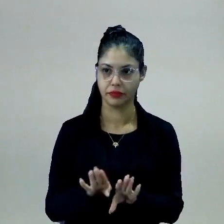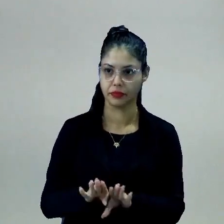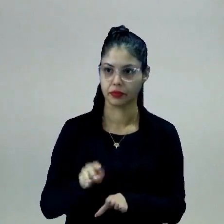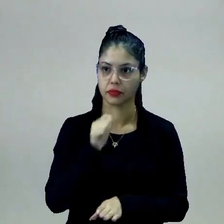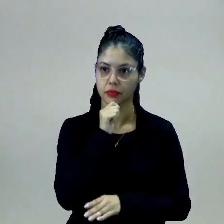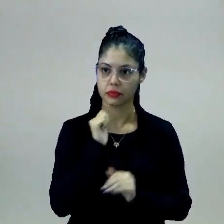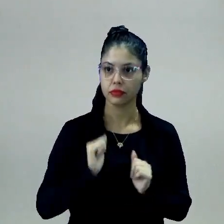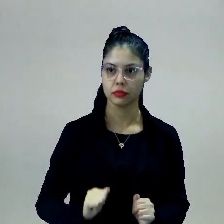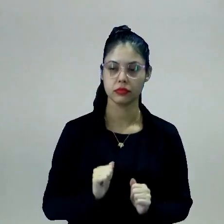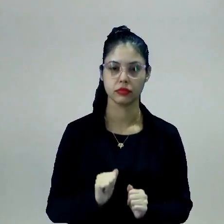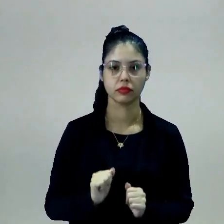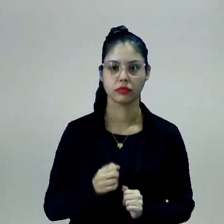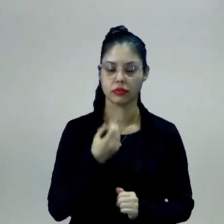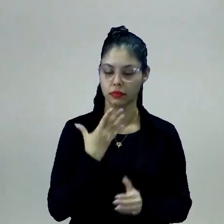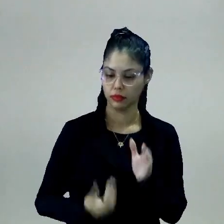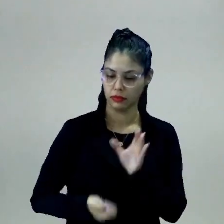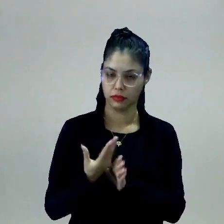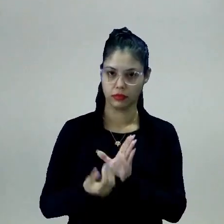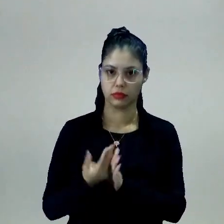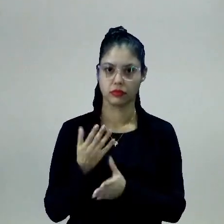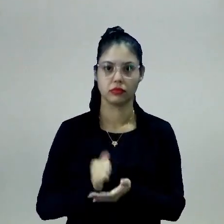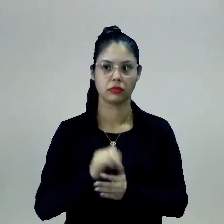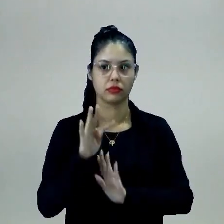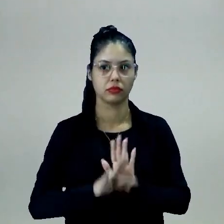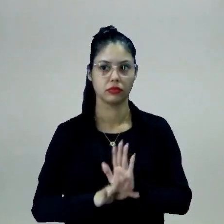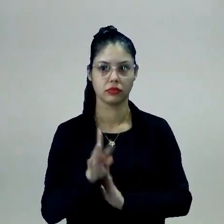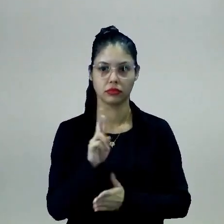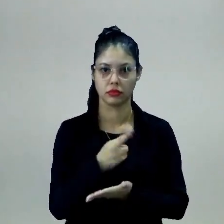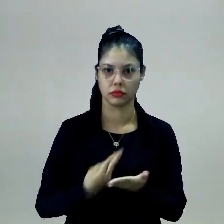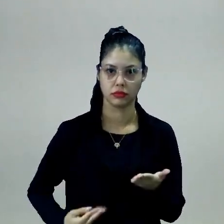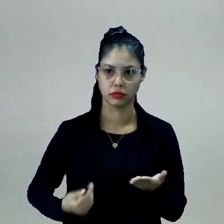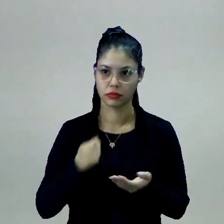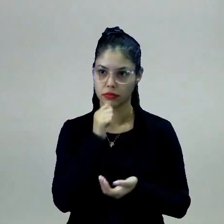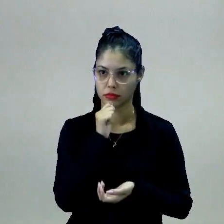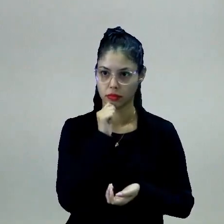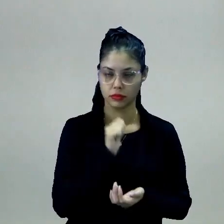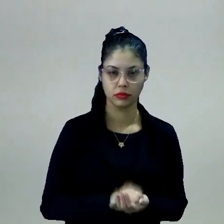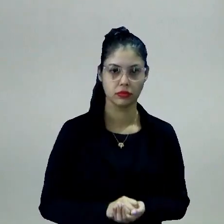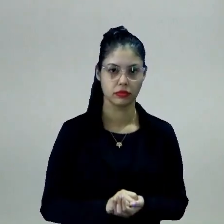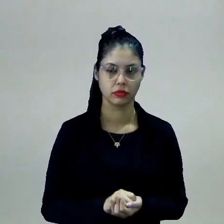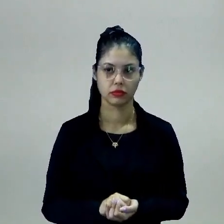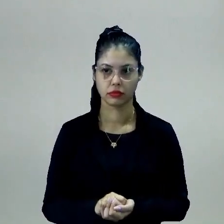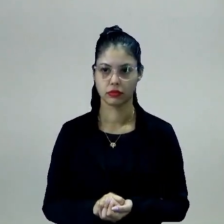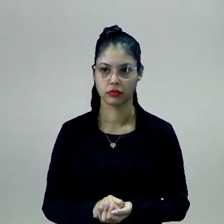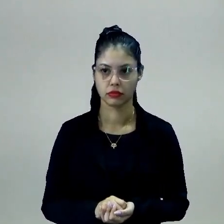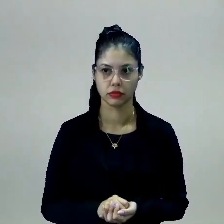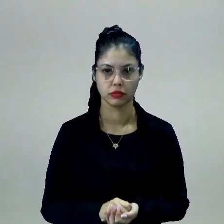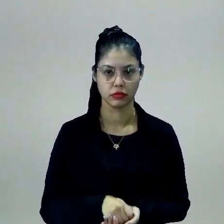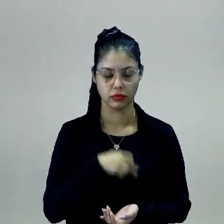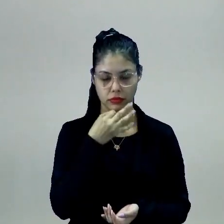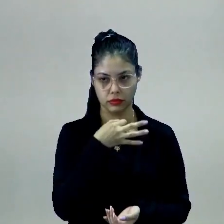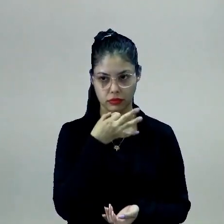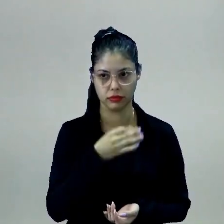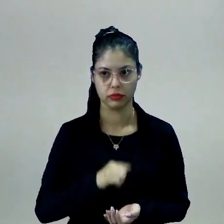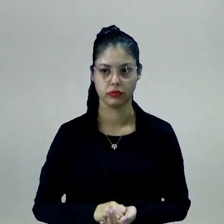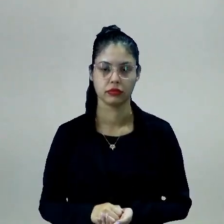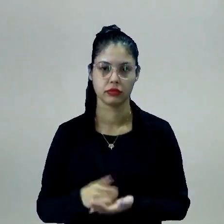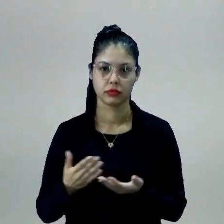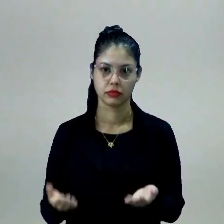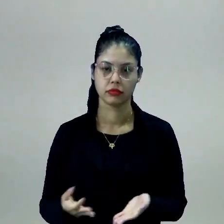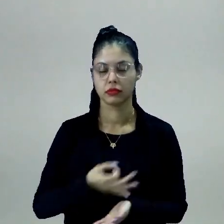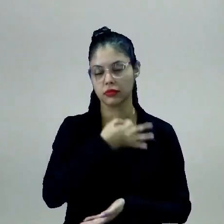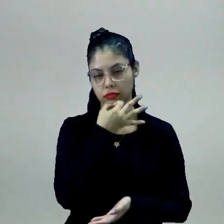você possa ter uma boa produção textual aí na redação. Redação essa de cunho dissertativo argumentativo. Então